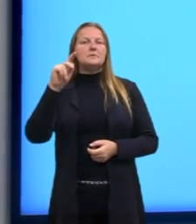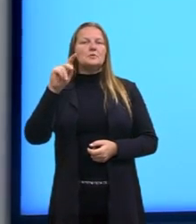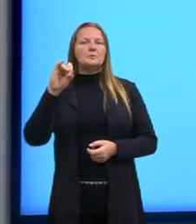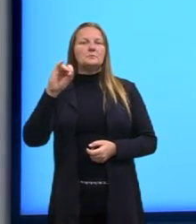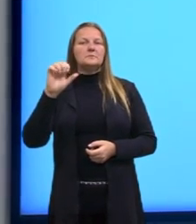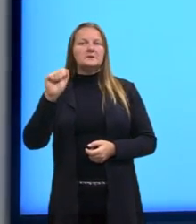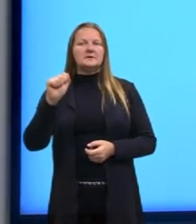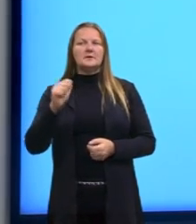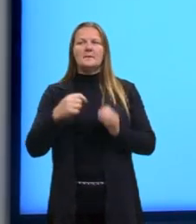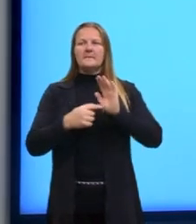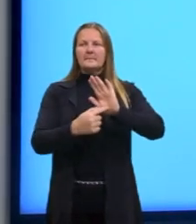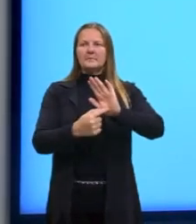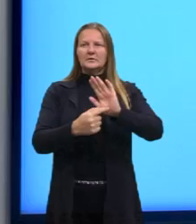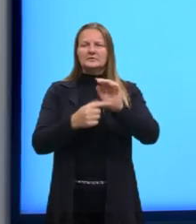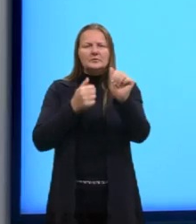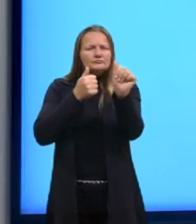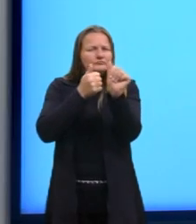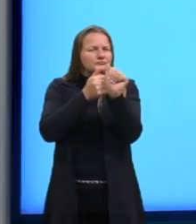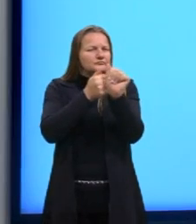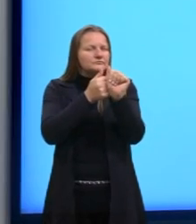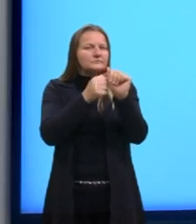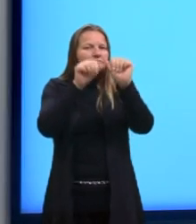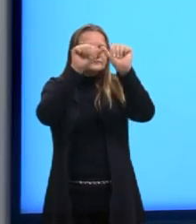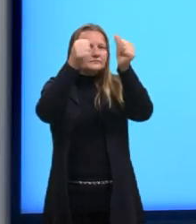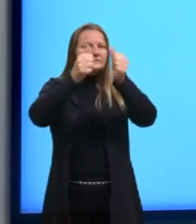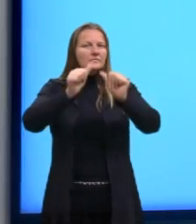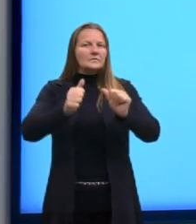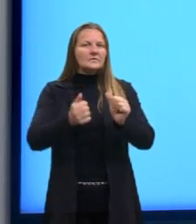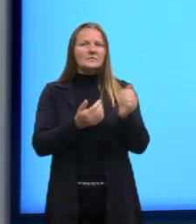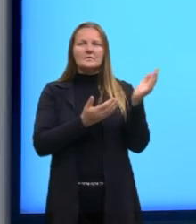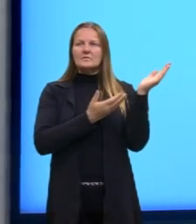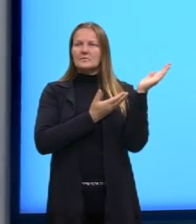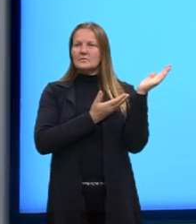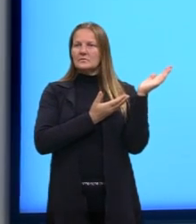mostrar a imagem